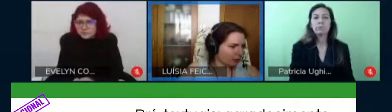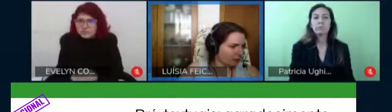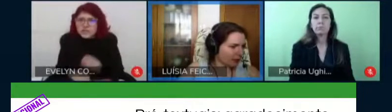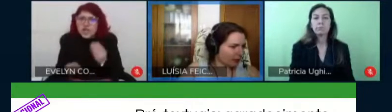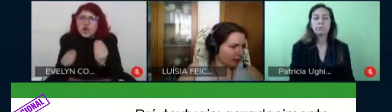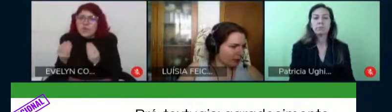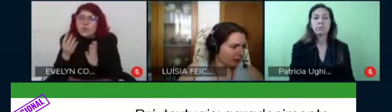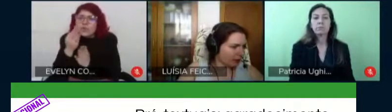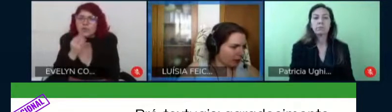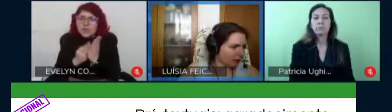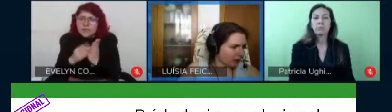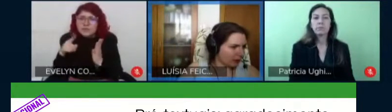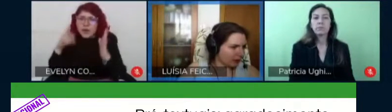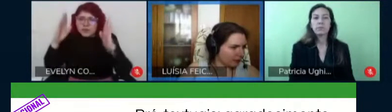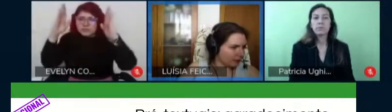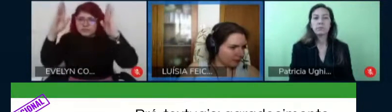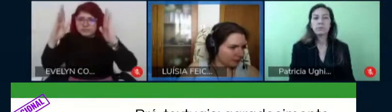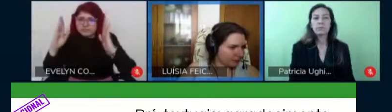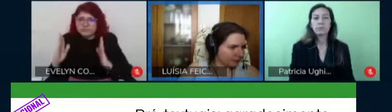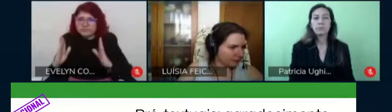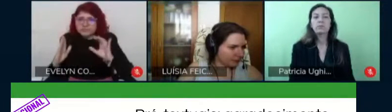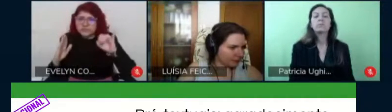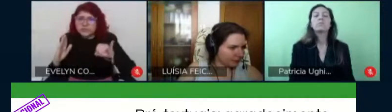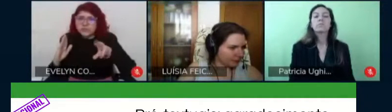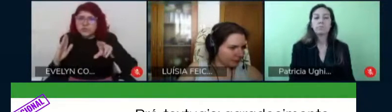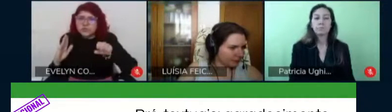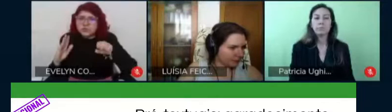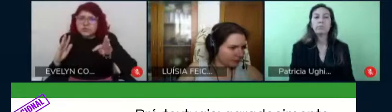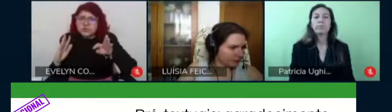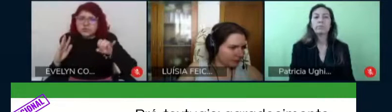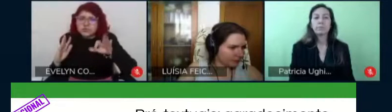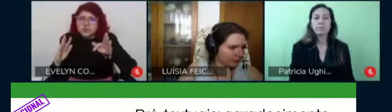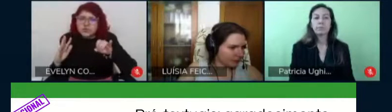justificado. E agora...